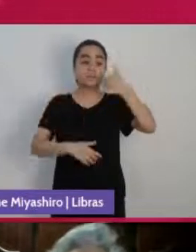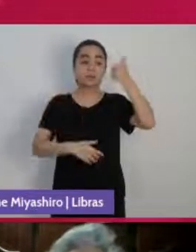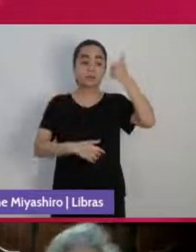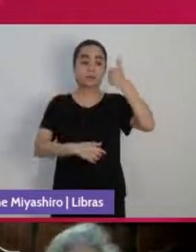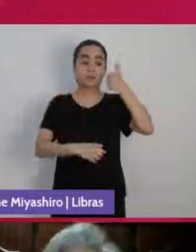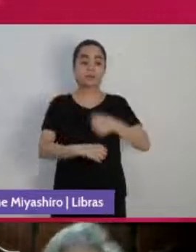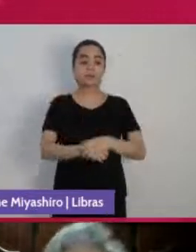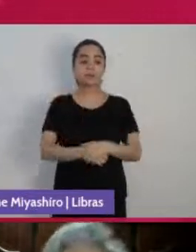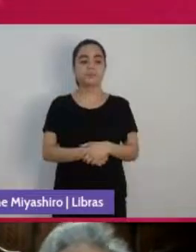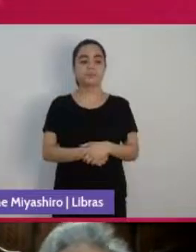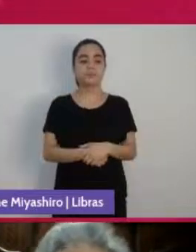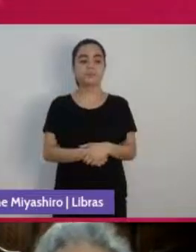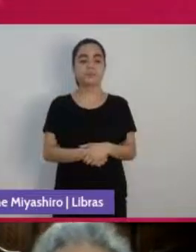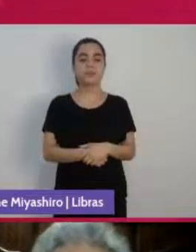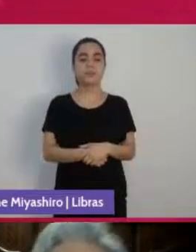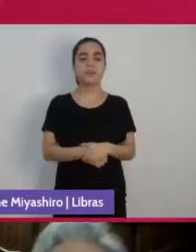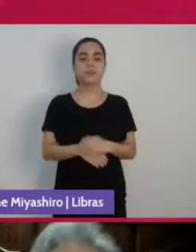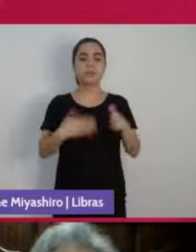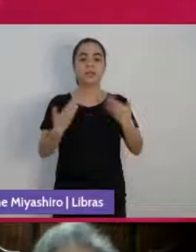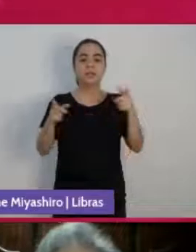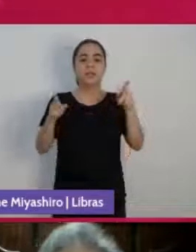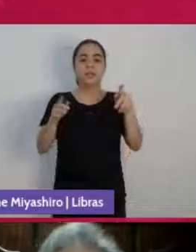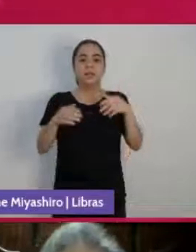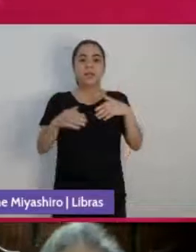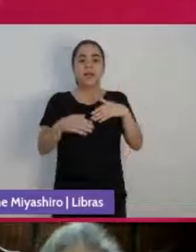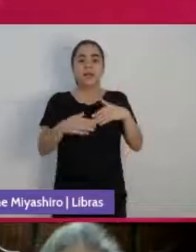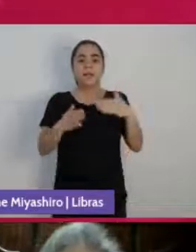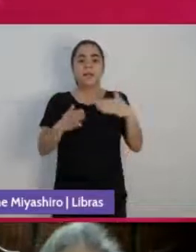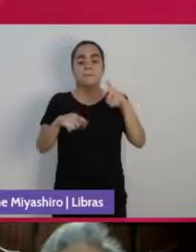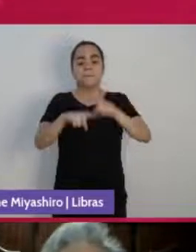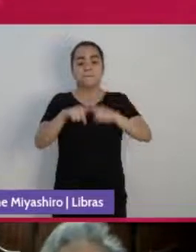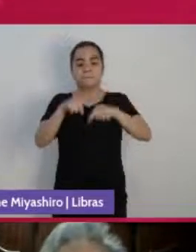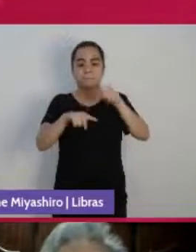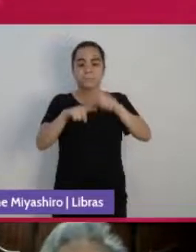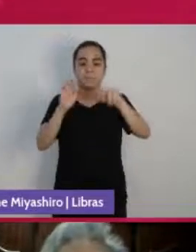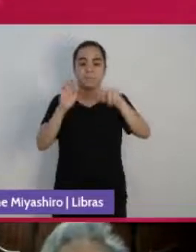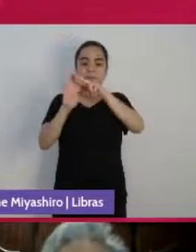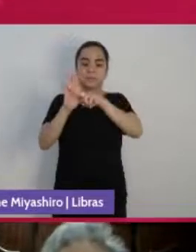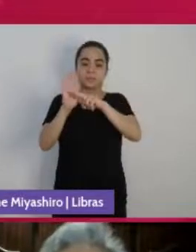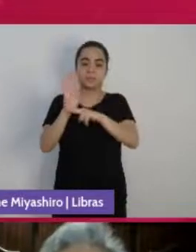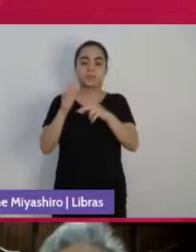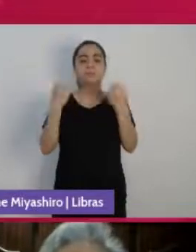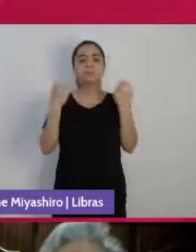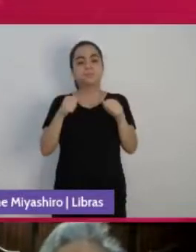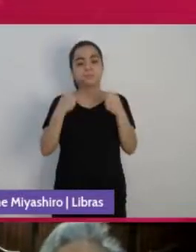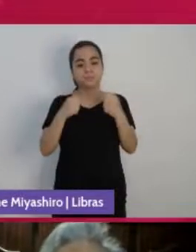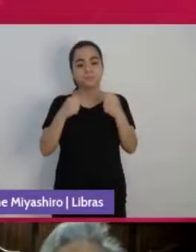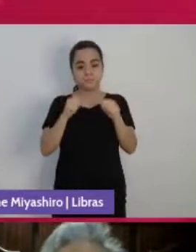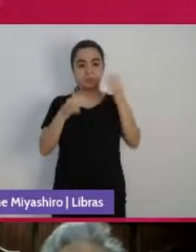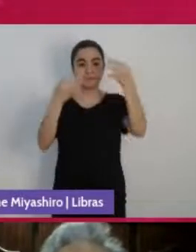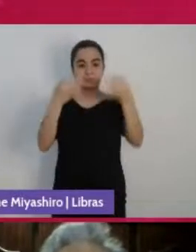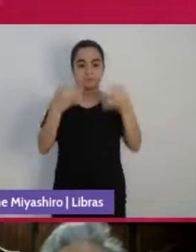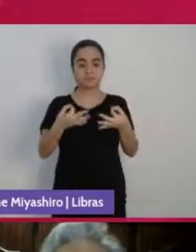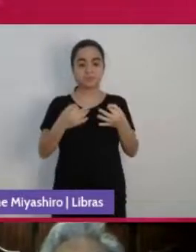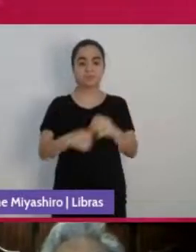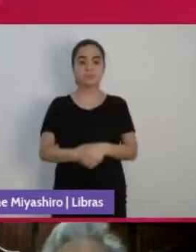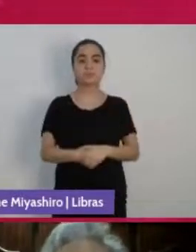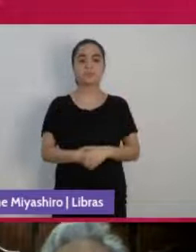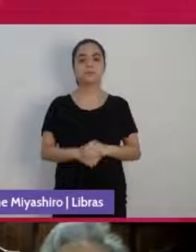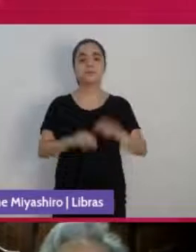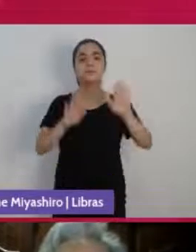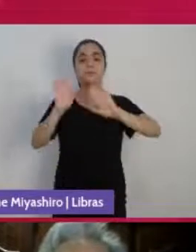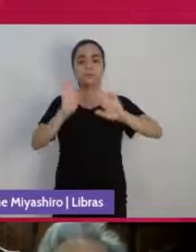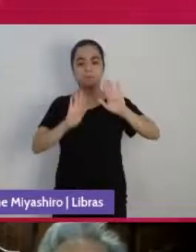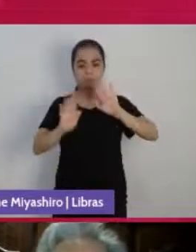né? Então, até o material, a instrução normativa fala, de 11 a 18 quilos. Acontece